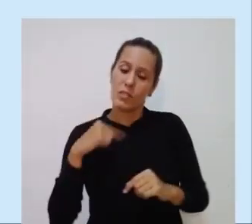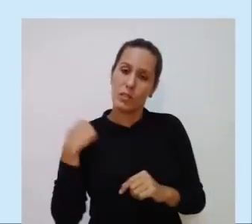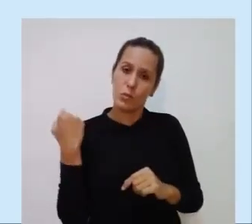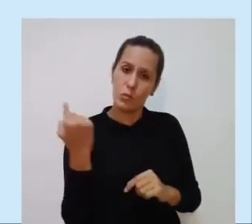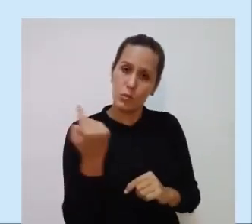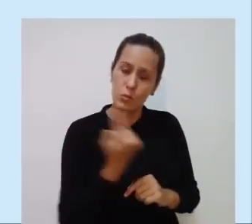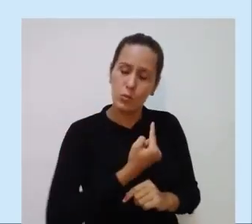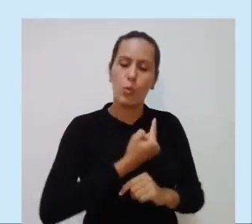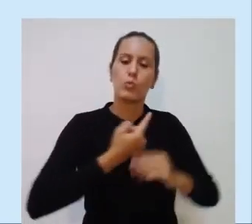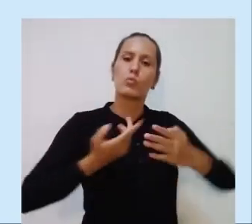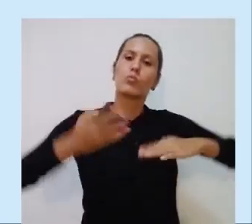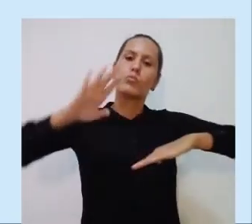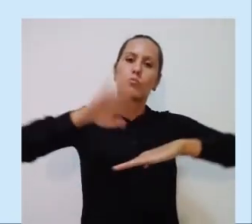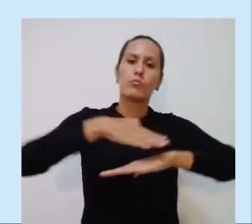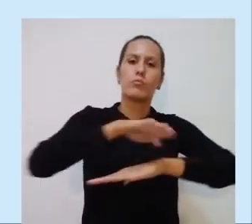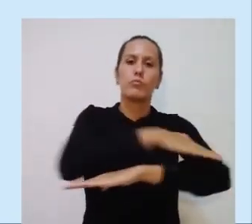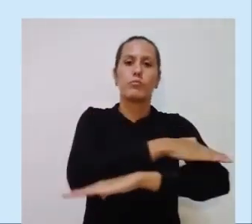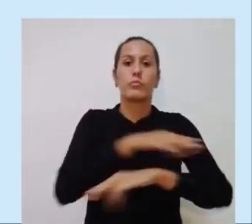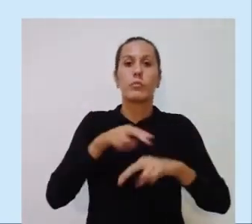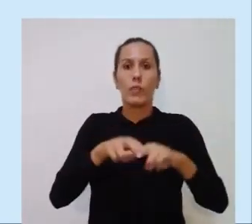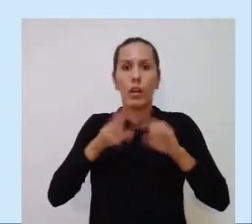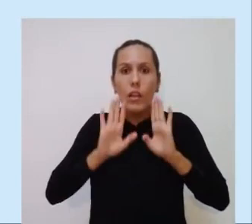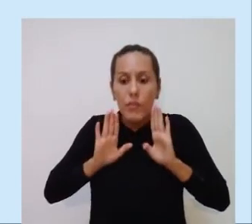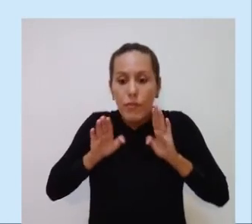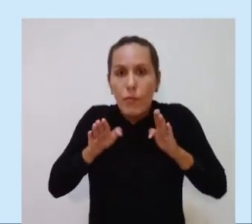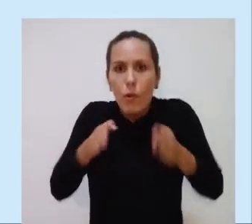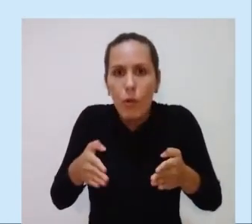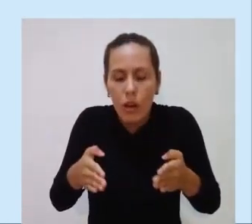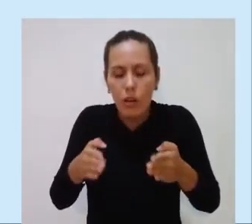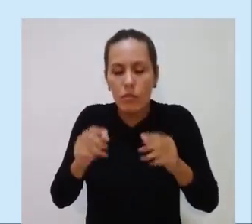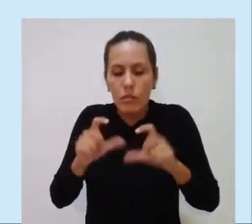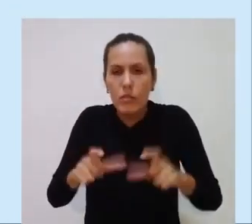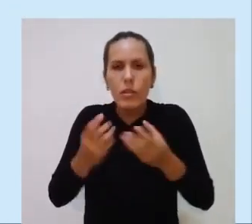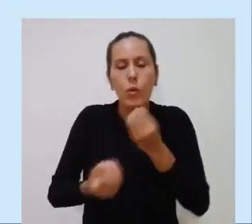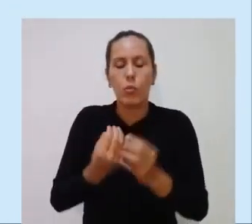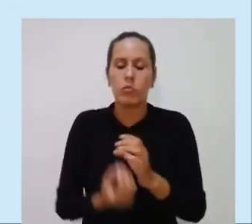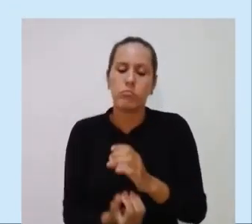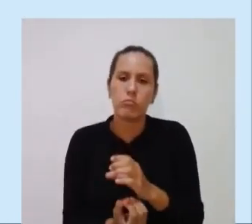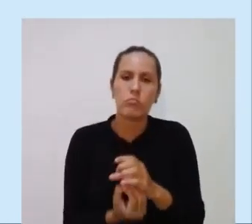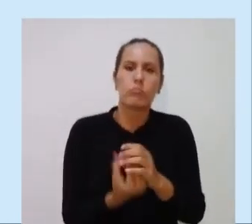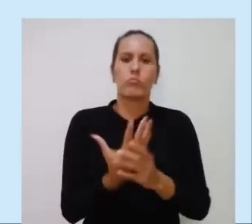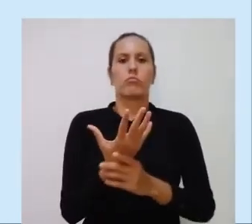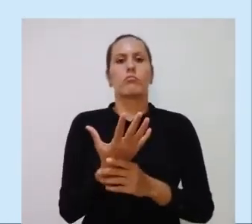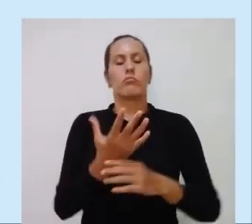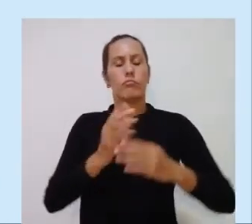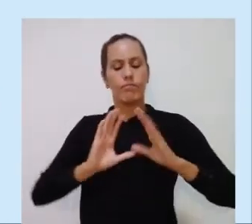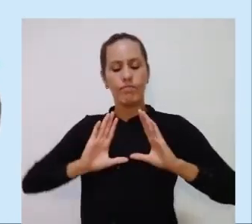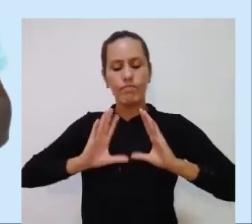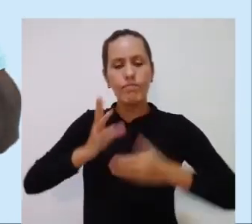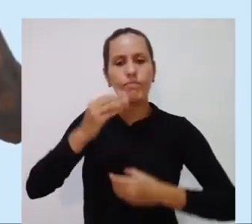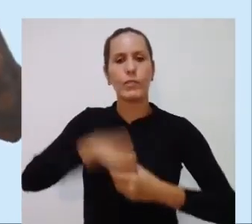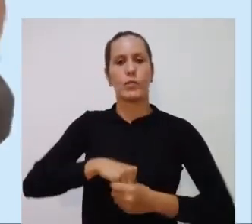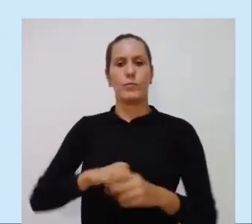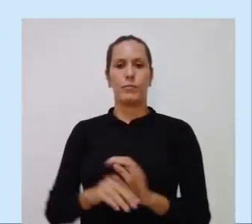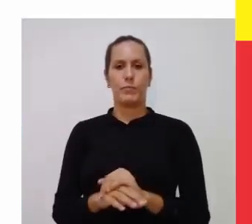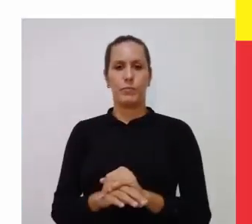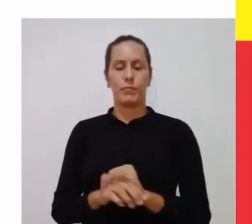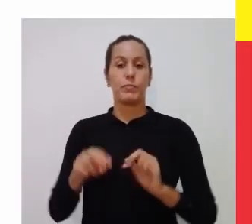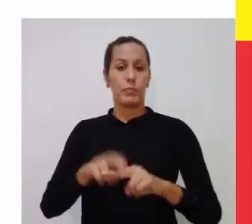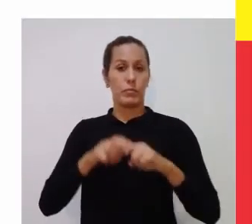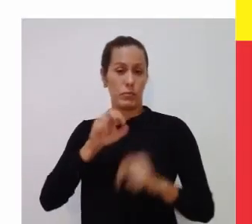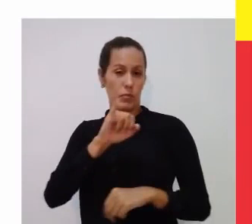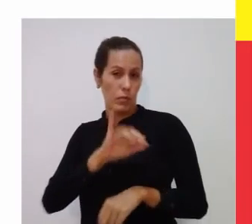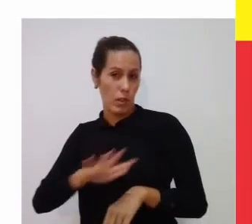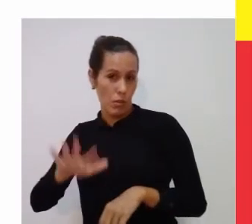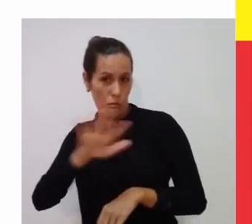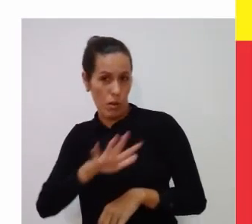desses limites que nós vamos começar a ver a construção, certo, do nosso relevo na sua porção endógena. Então, a partir dessa imagem